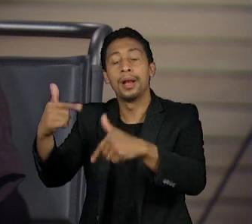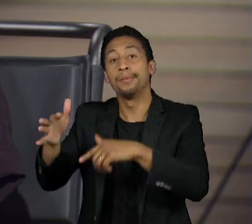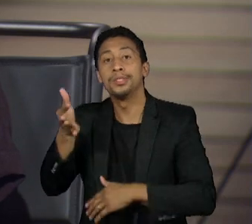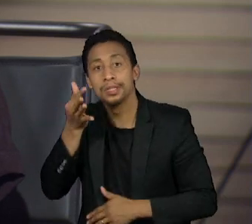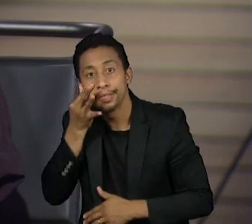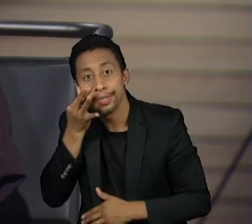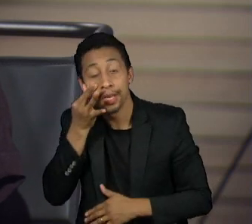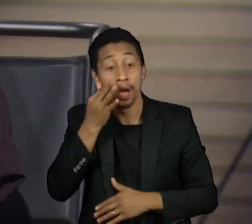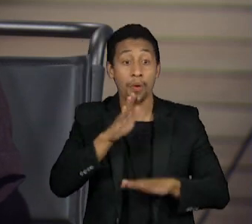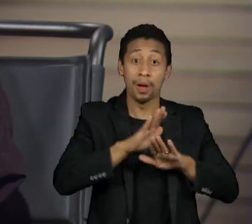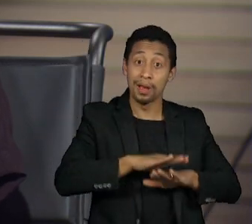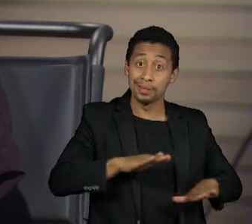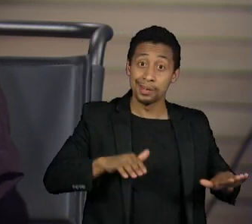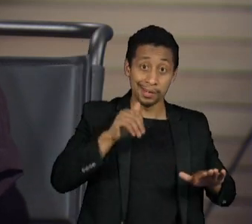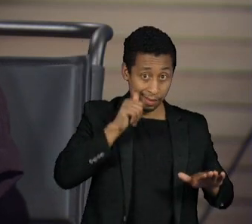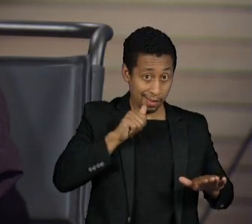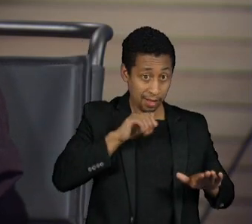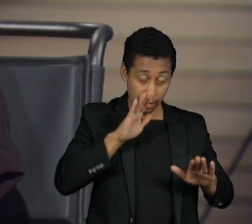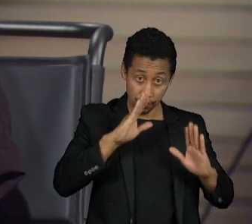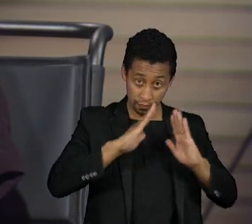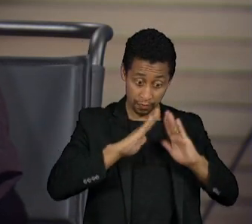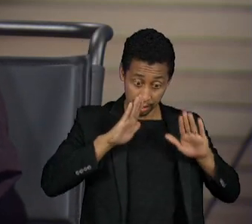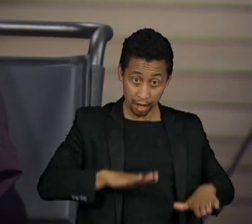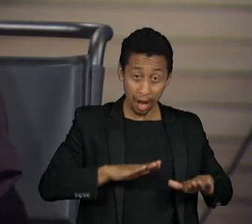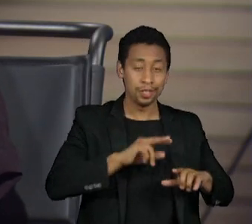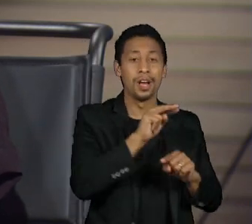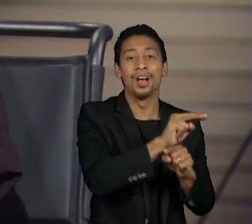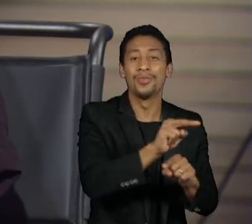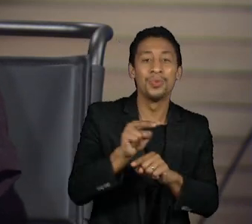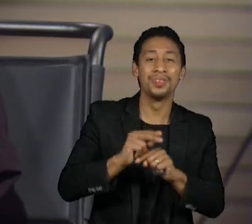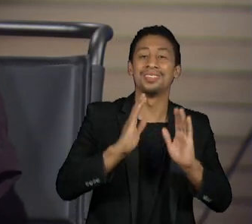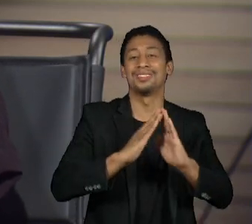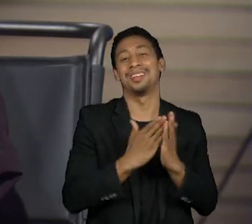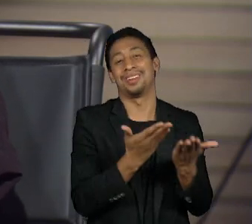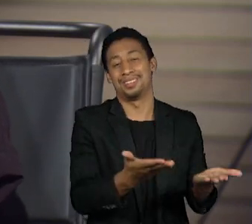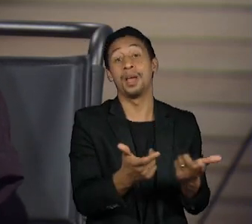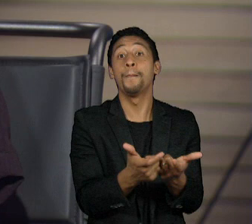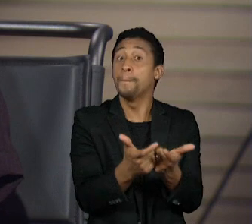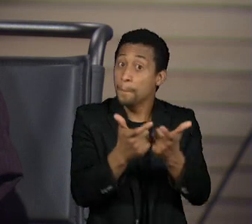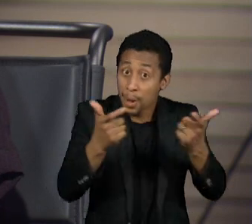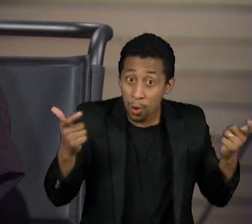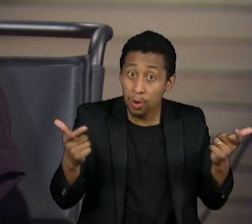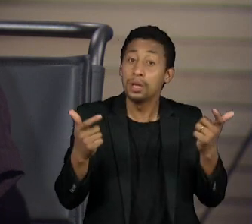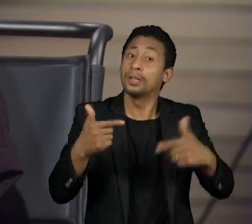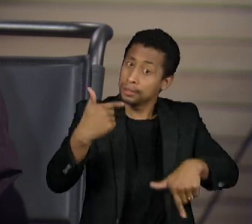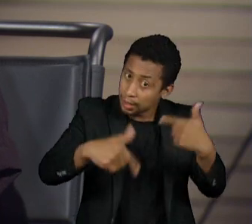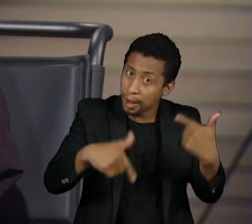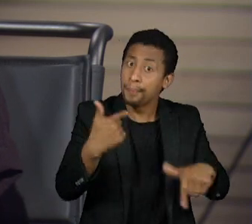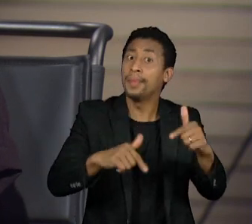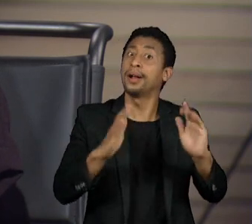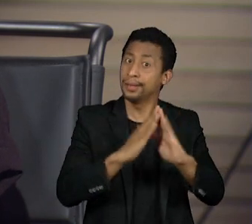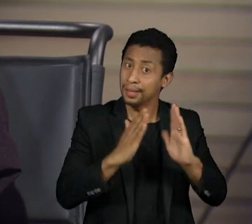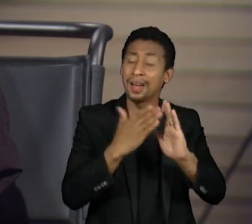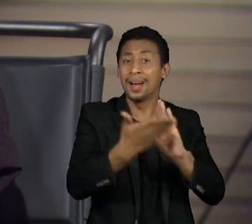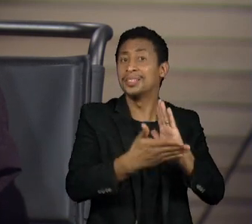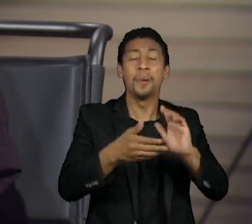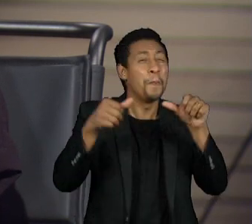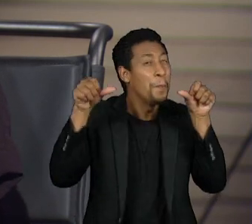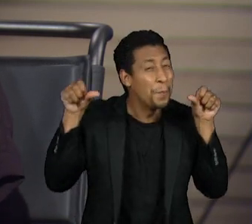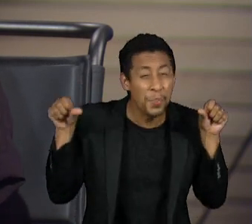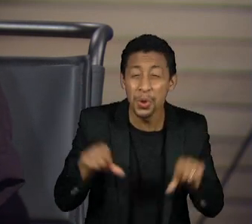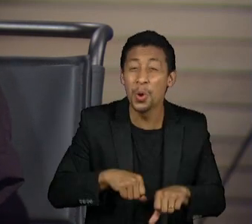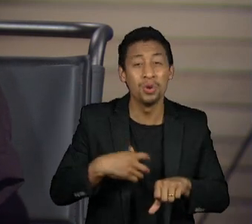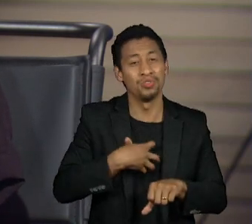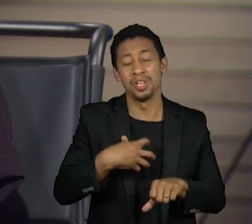com o trabalho infantil doméstico. 94% das crianças em trabalho infantil doméstico, que é uma das piores formas de trabalho infantil,